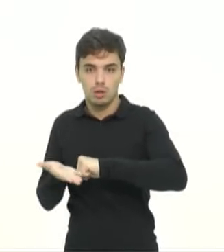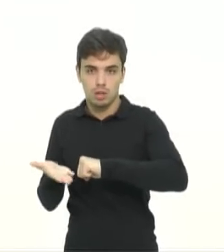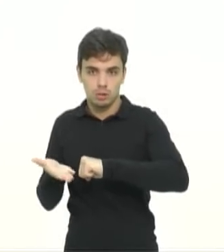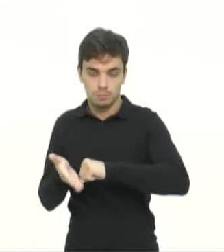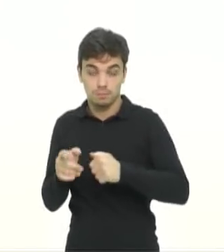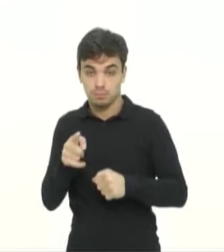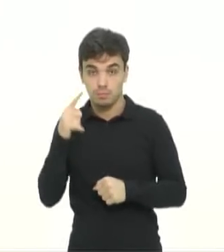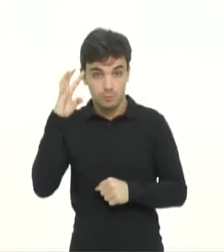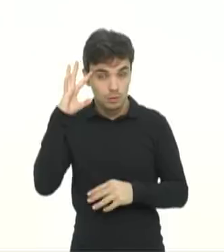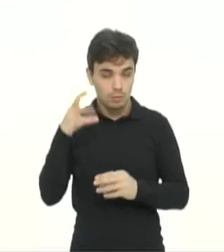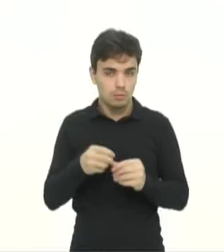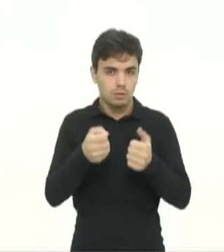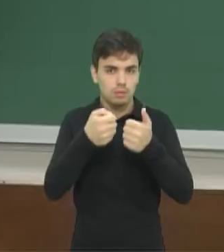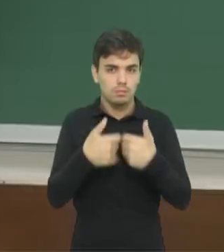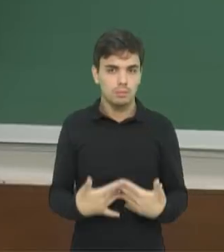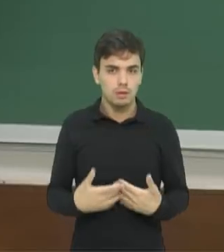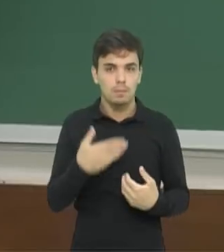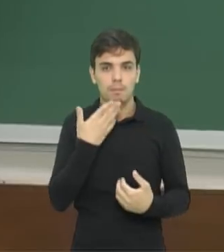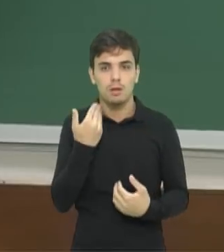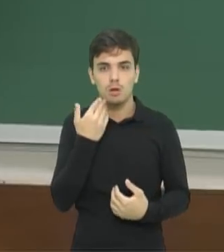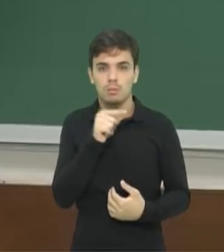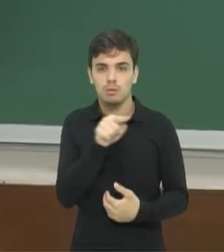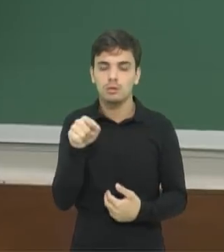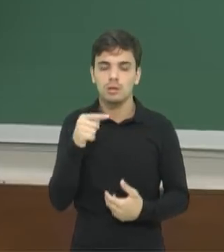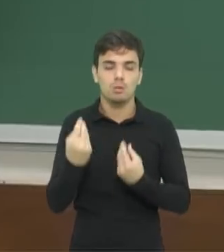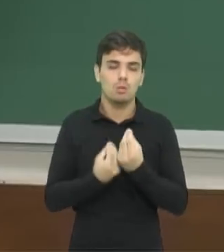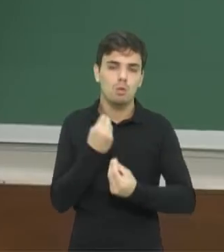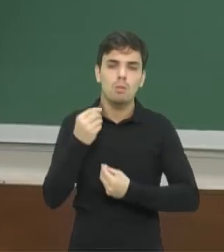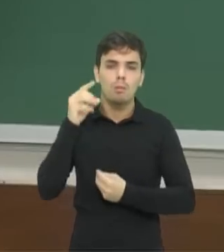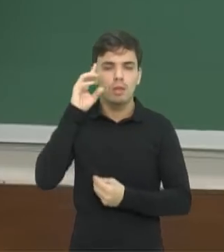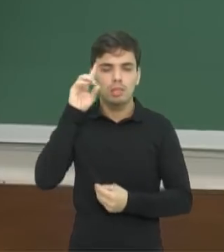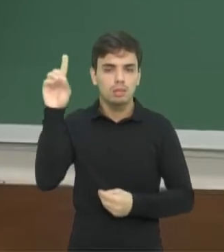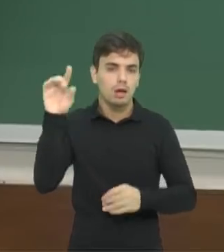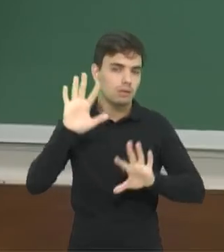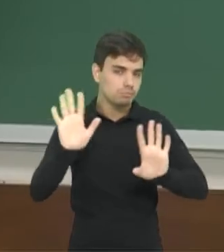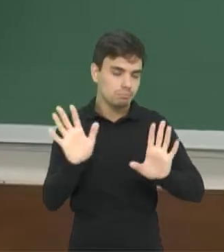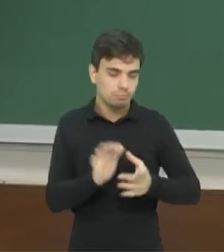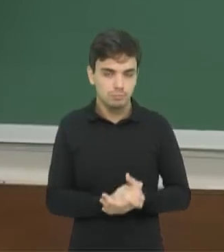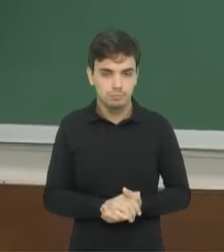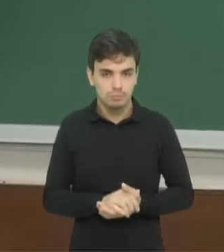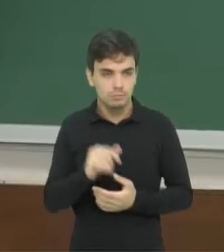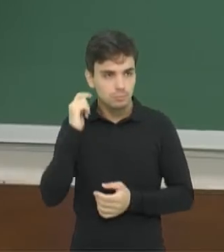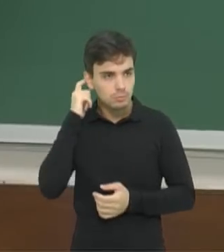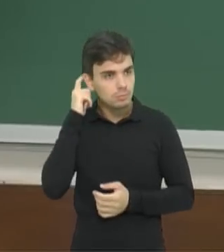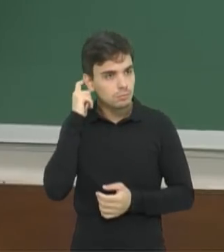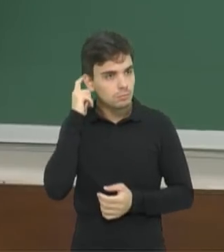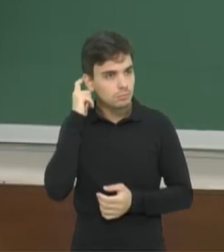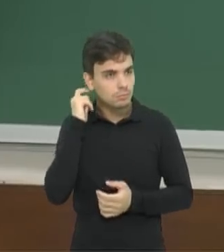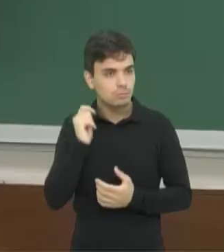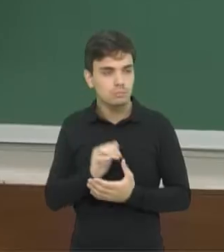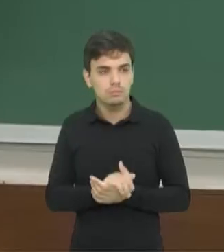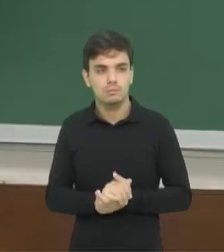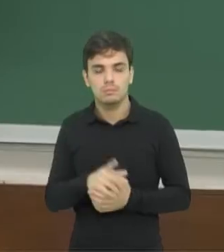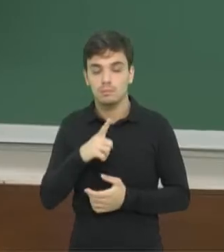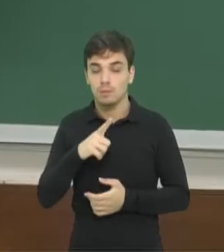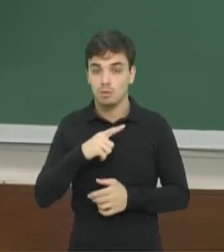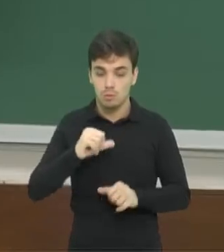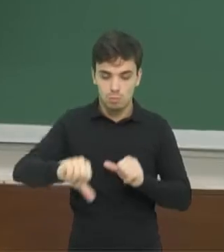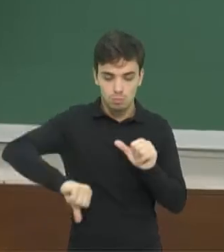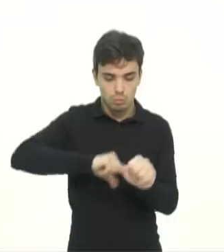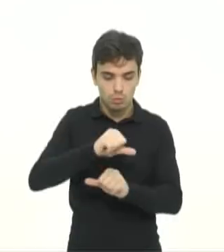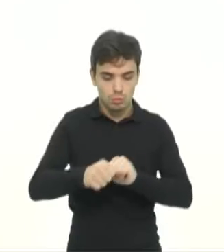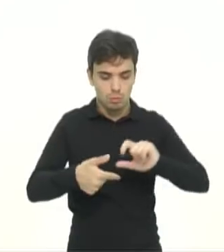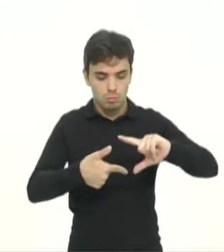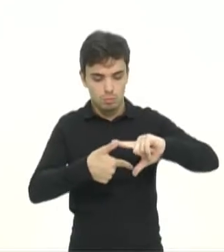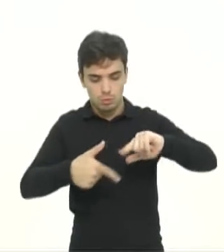isso aqui para vocês entenderem bem a questão de datas e etc. Então, assim, gente, passagem do moderno para o